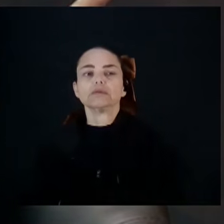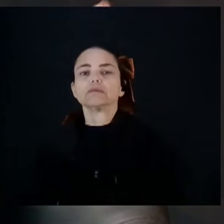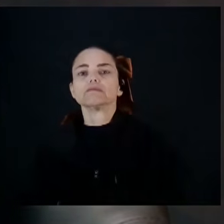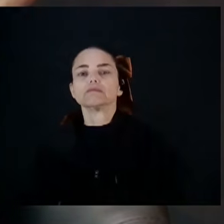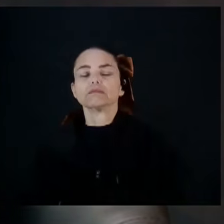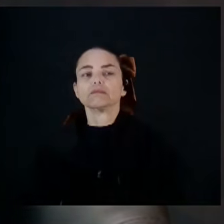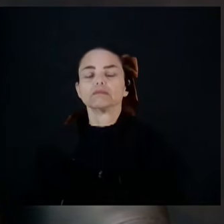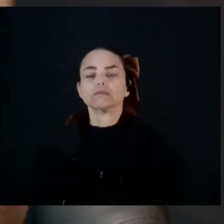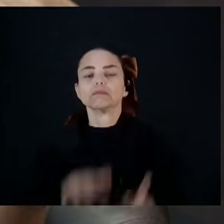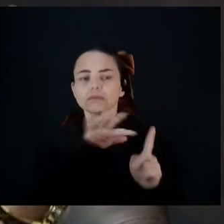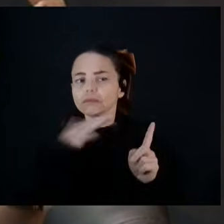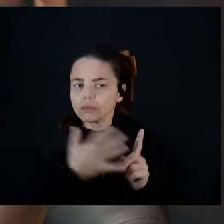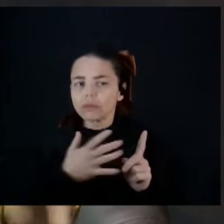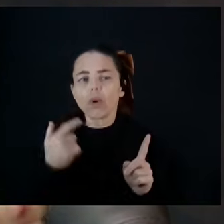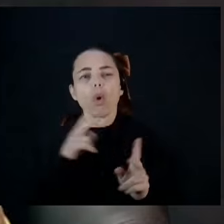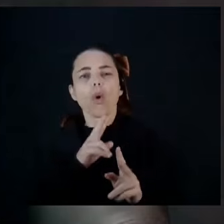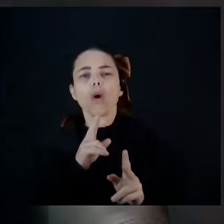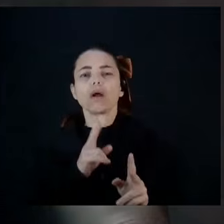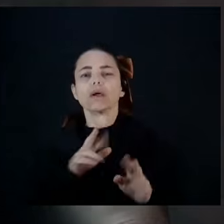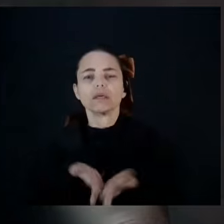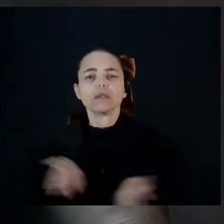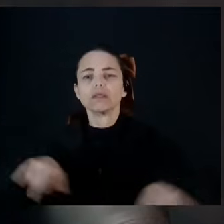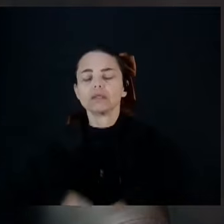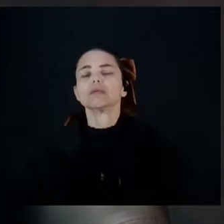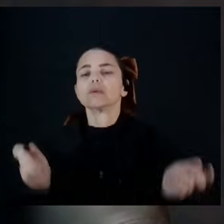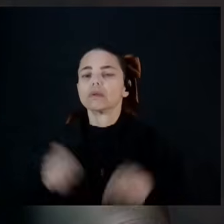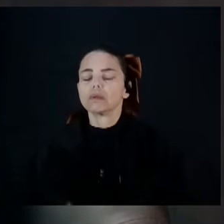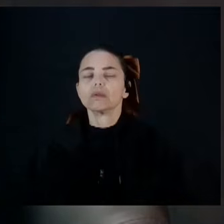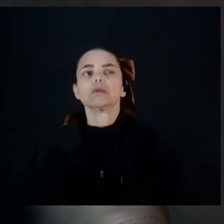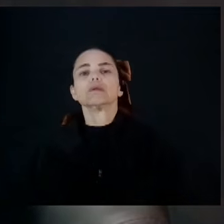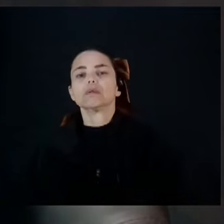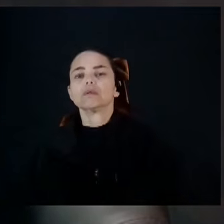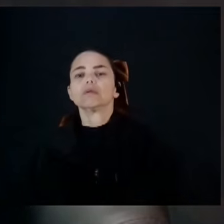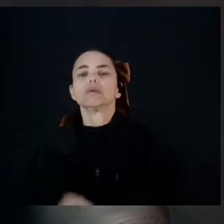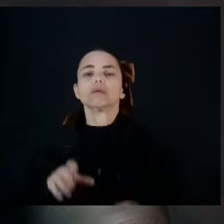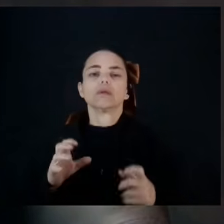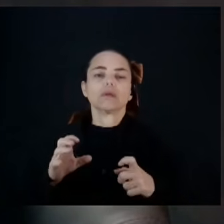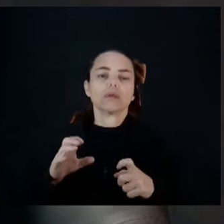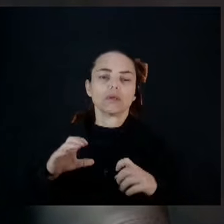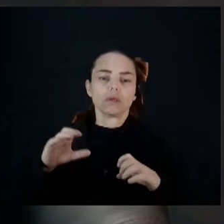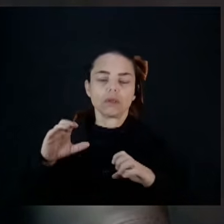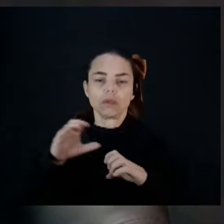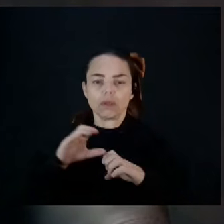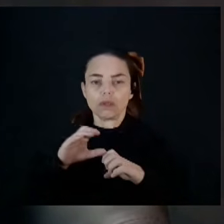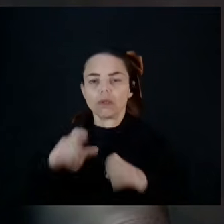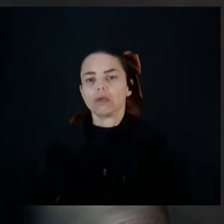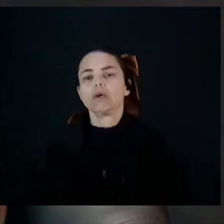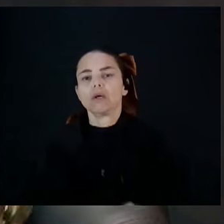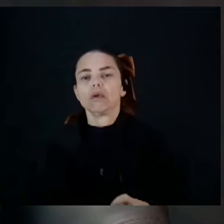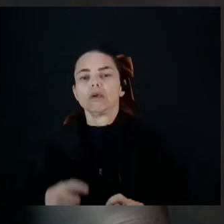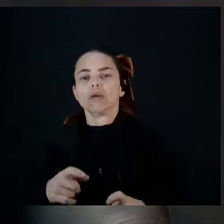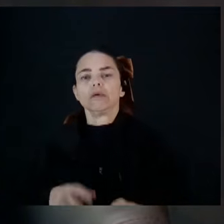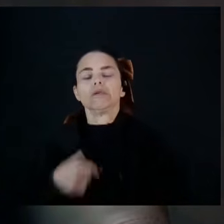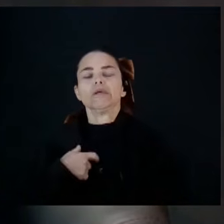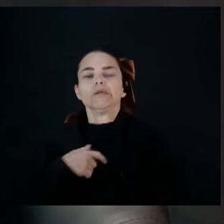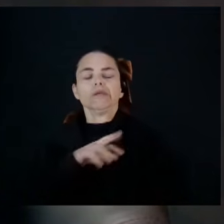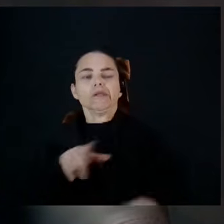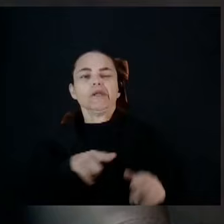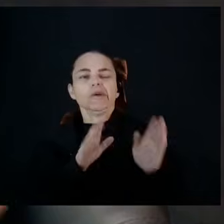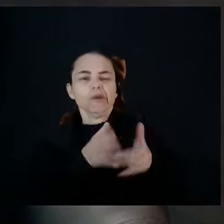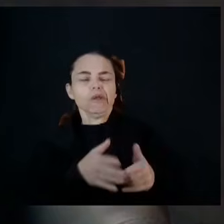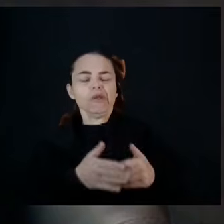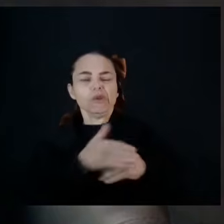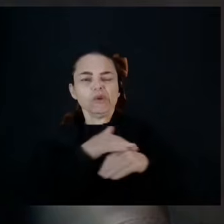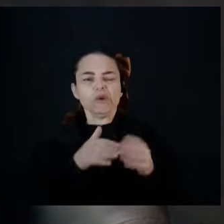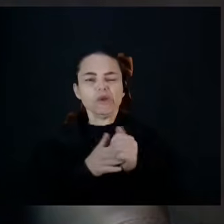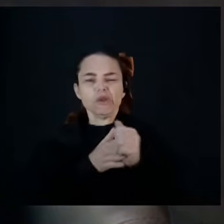coisas distintas. Mas sim, é possível lá no consultório, né, um profissional qualificado para isso, vai fazer um acompanhamento,